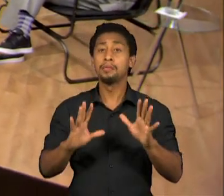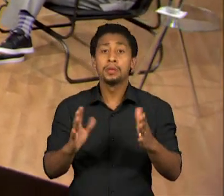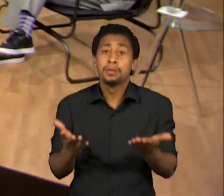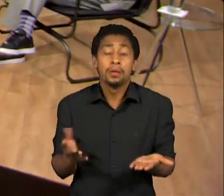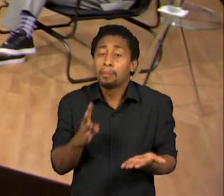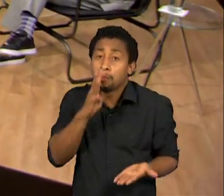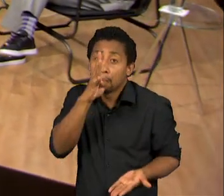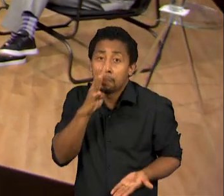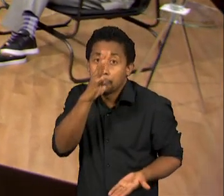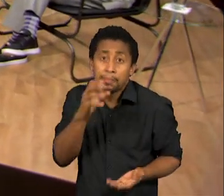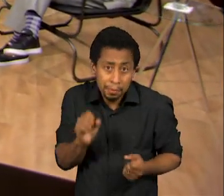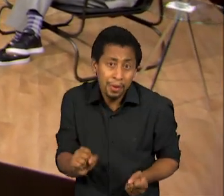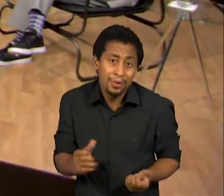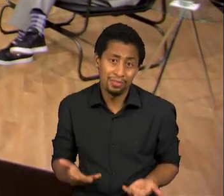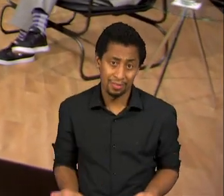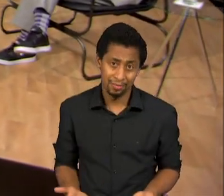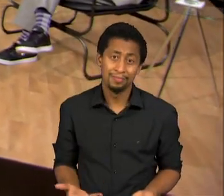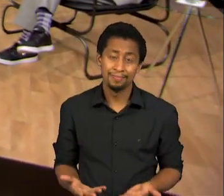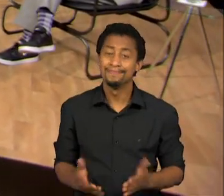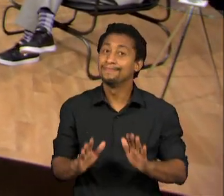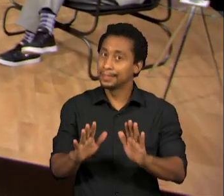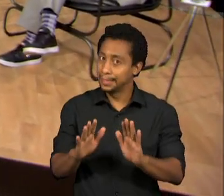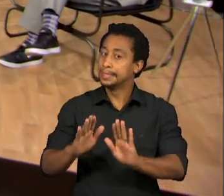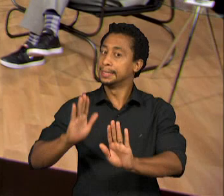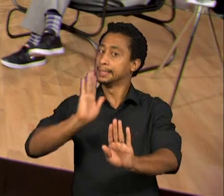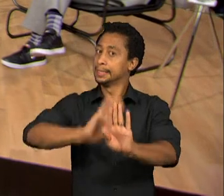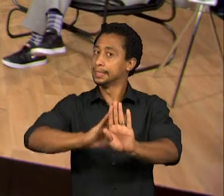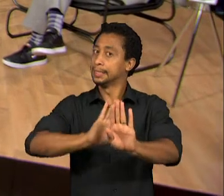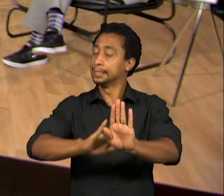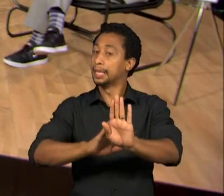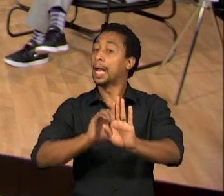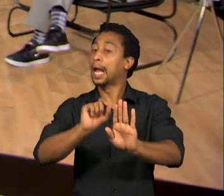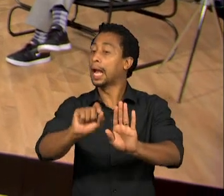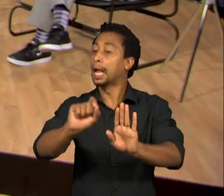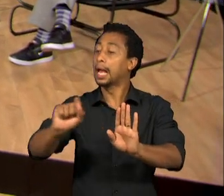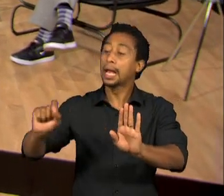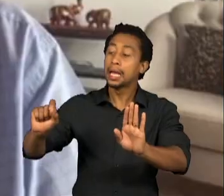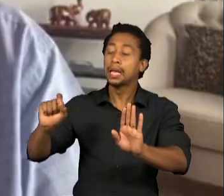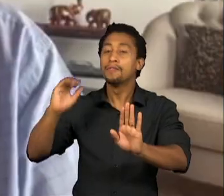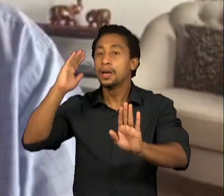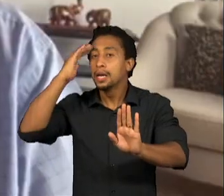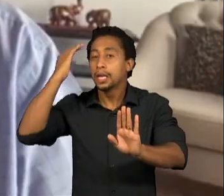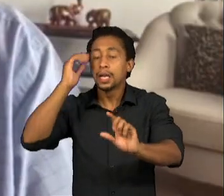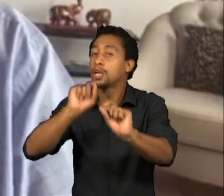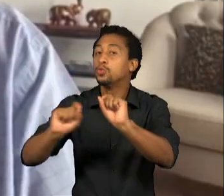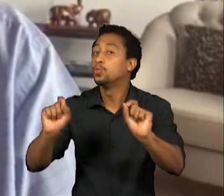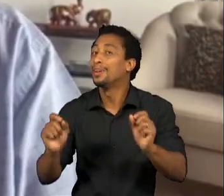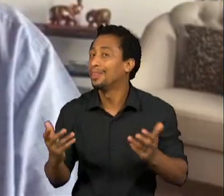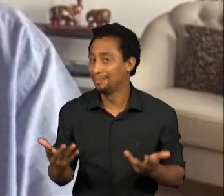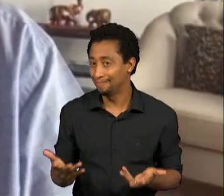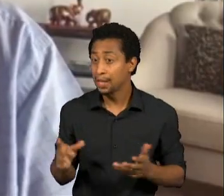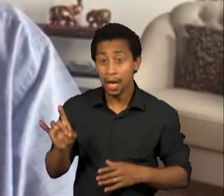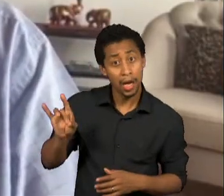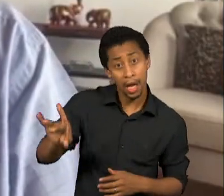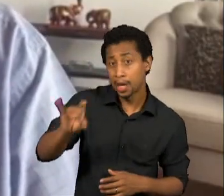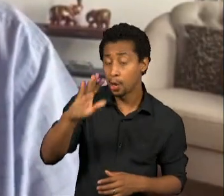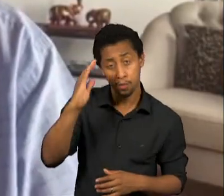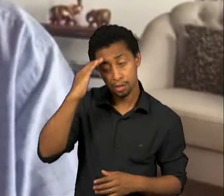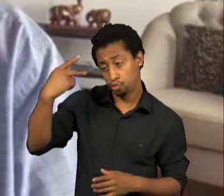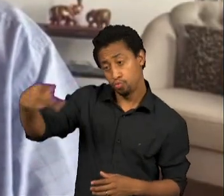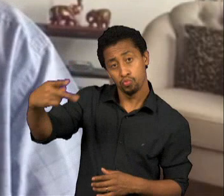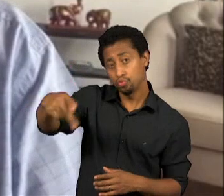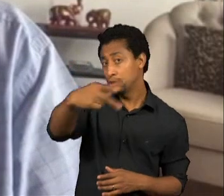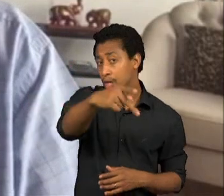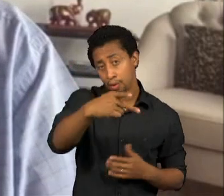realmente, a verdade verdadeira que está ali, e existem as interpretações. Hoje está todo mundo interpretando antes do fato, ou junto com o fato, ou dando a sua versão de um